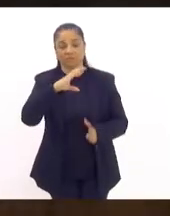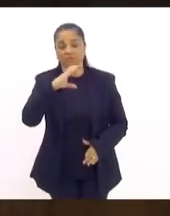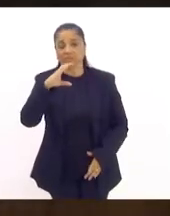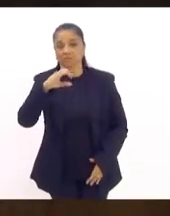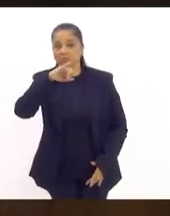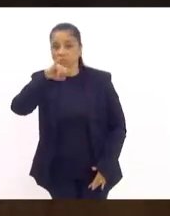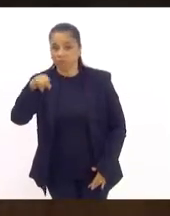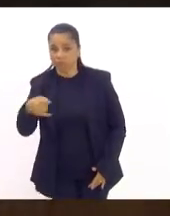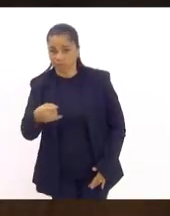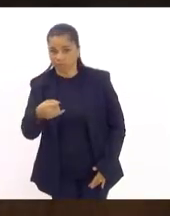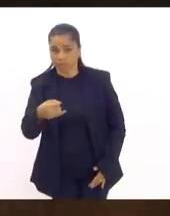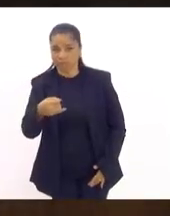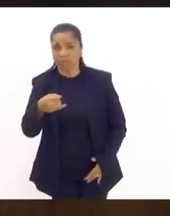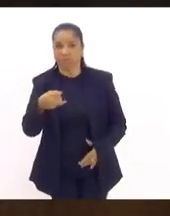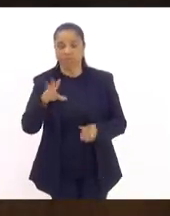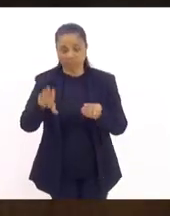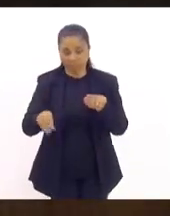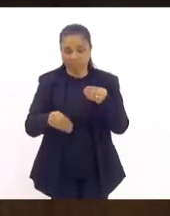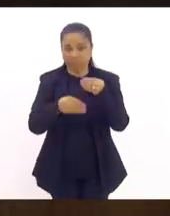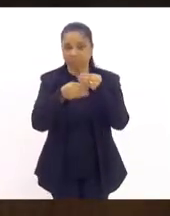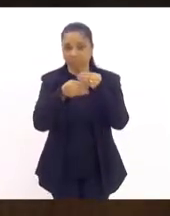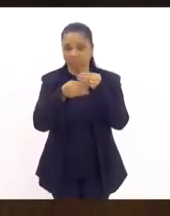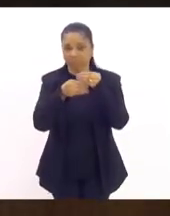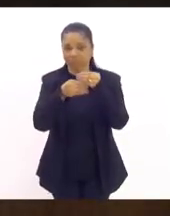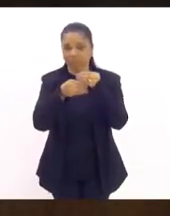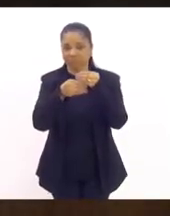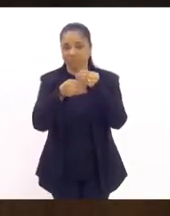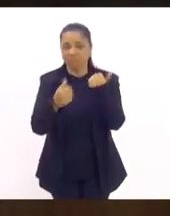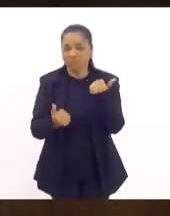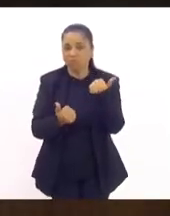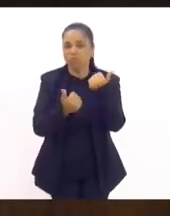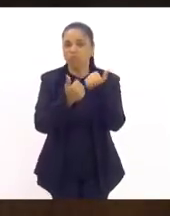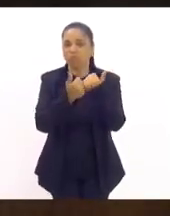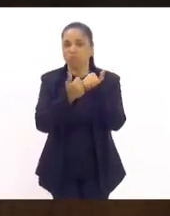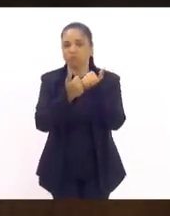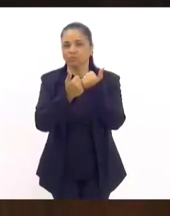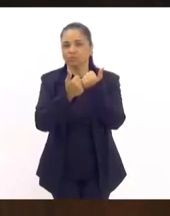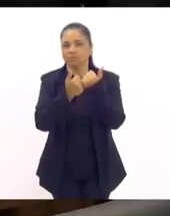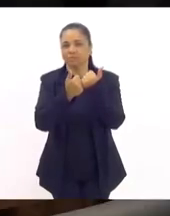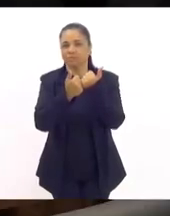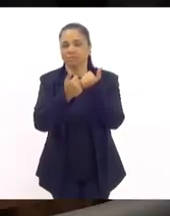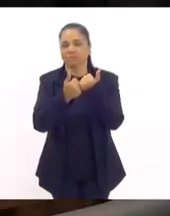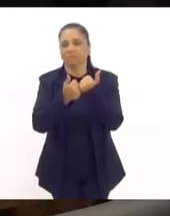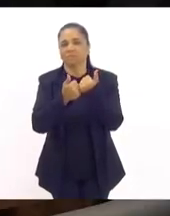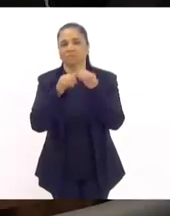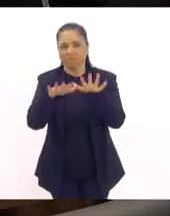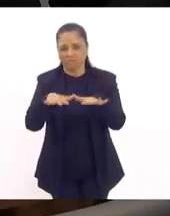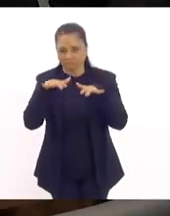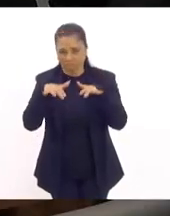com subemenda à emenda de plenário. Só para deixar claro. Obrigado. Muito obrigado.